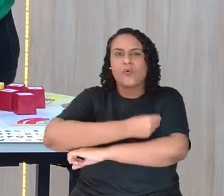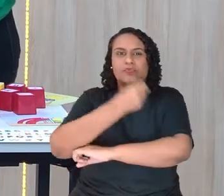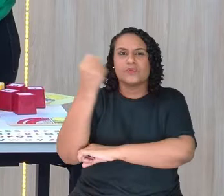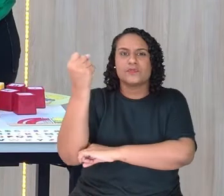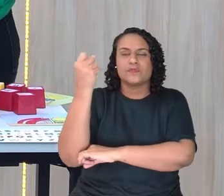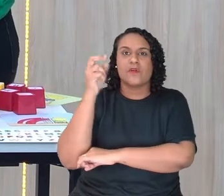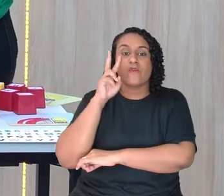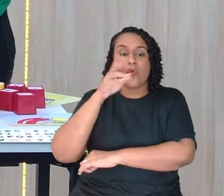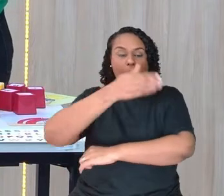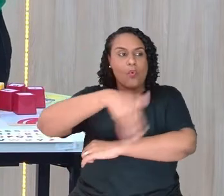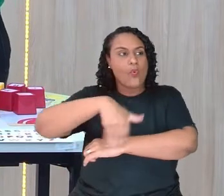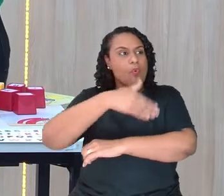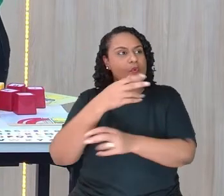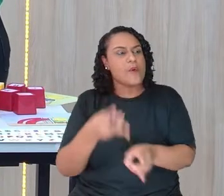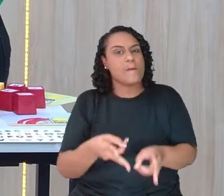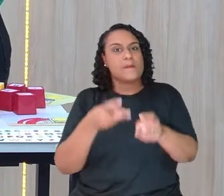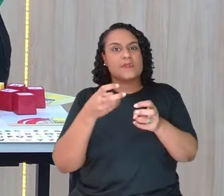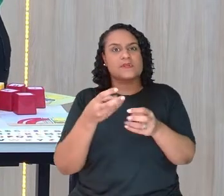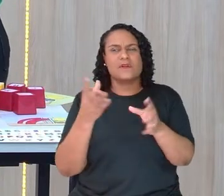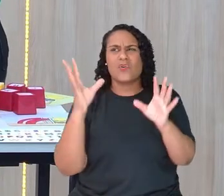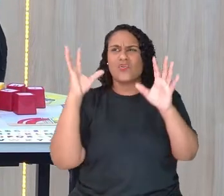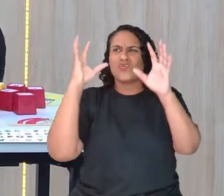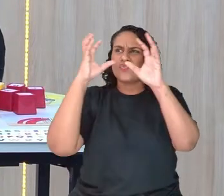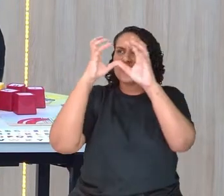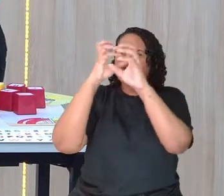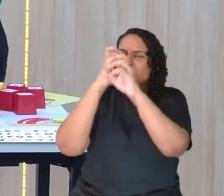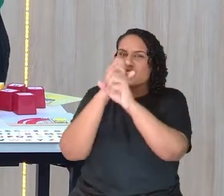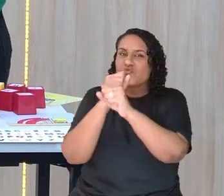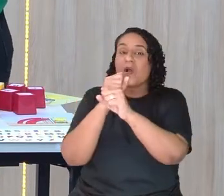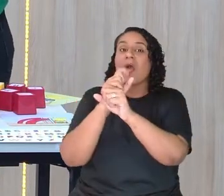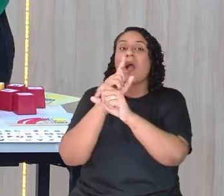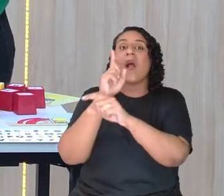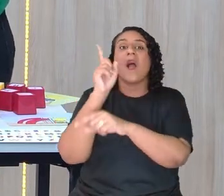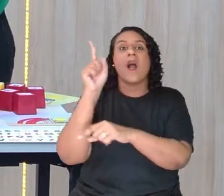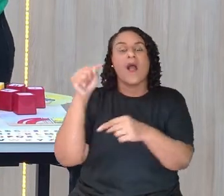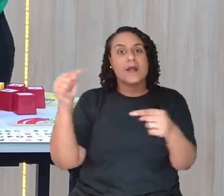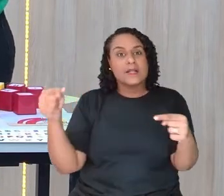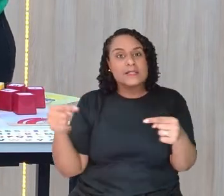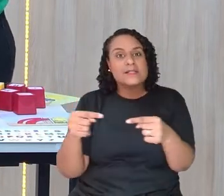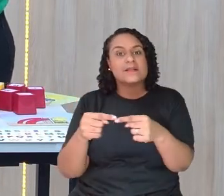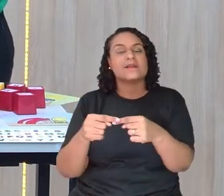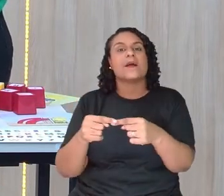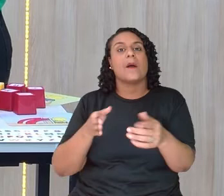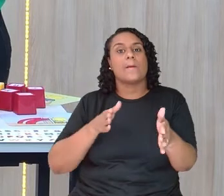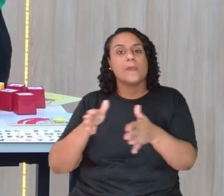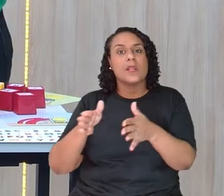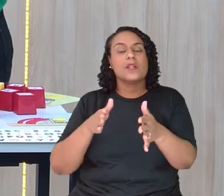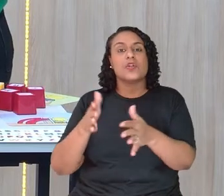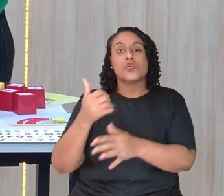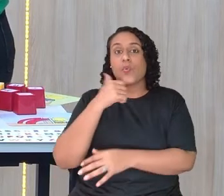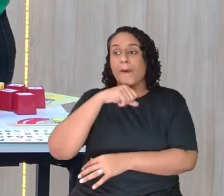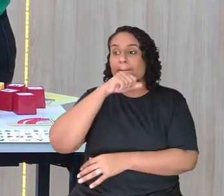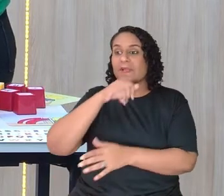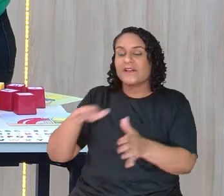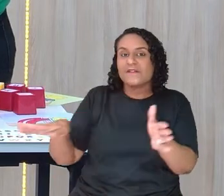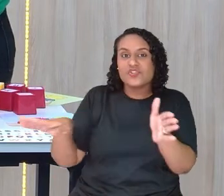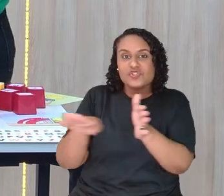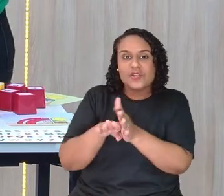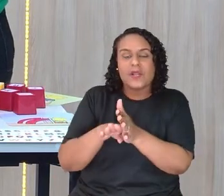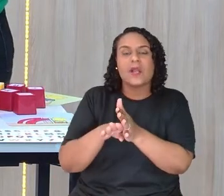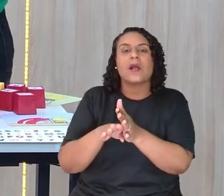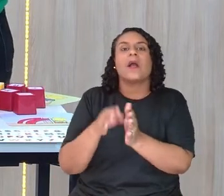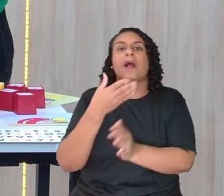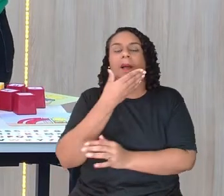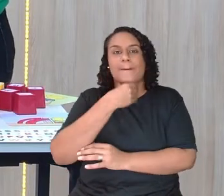na rua e percebe que ficou escuro. E ele associa o tempo com a chegada do